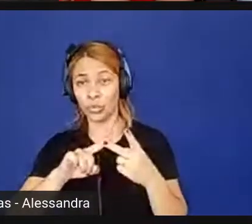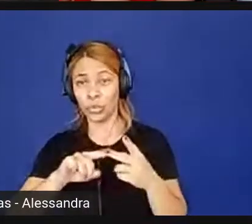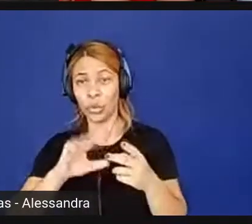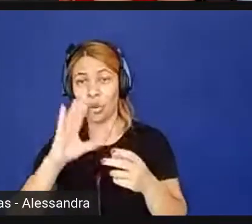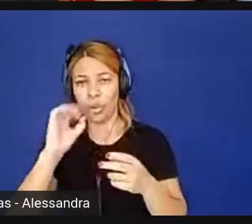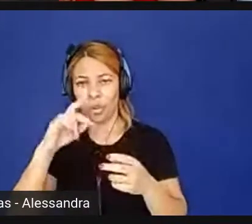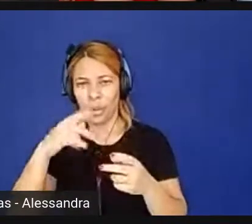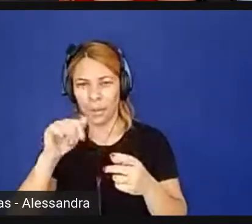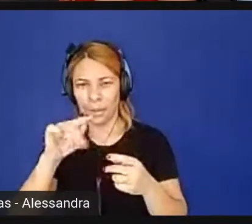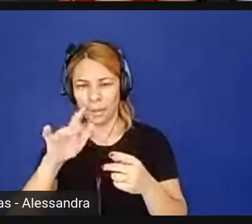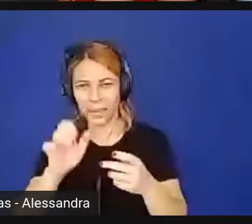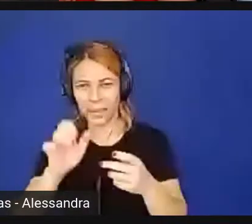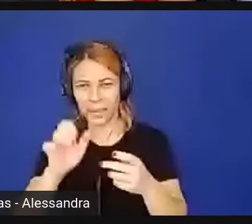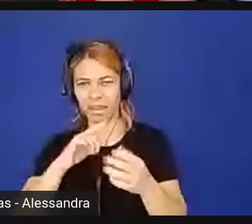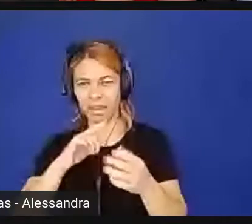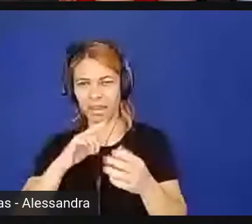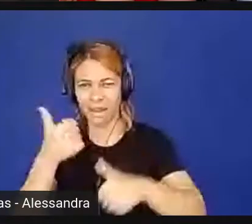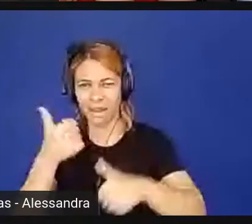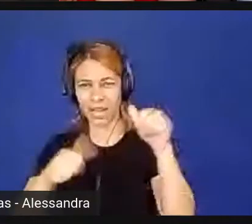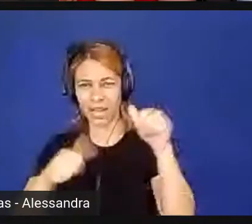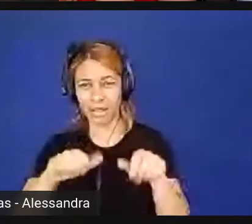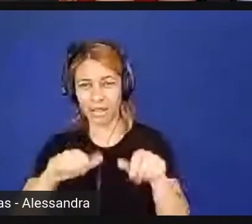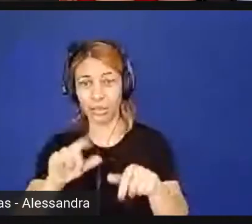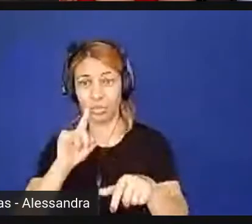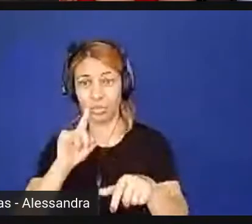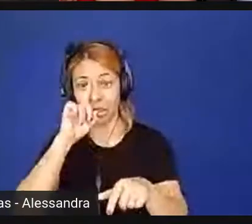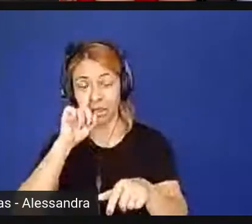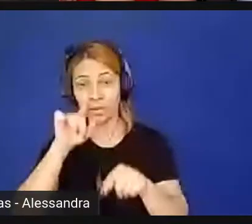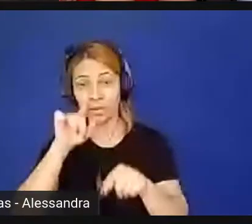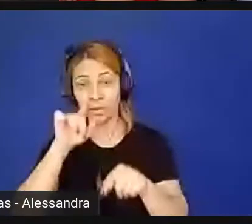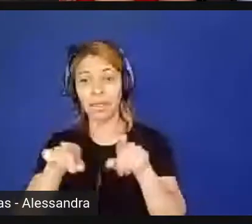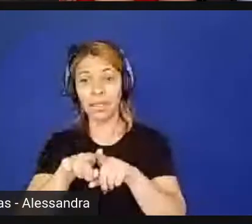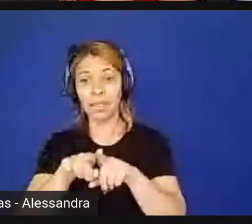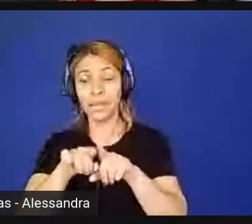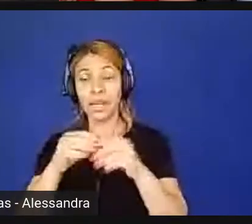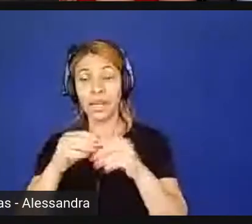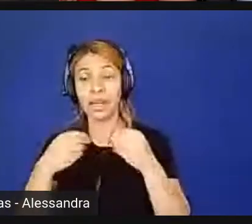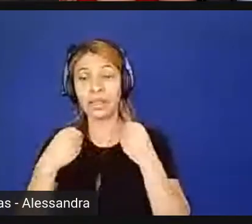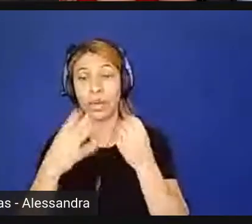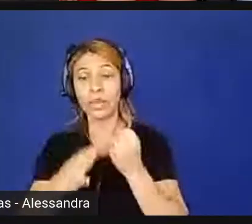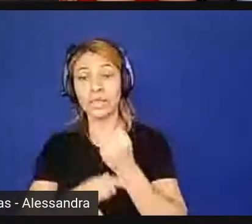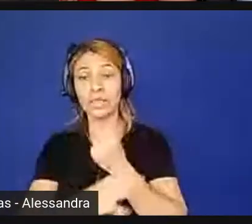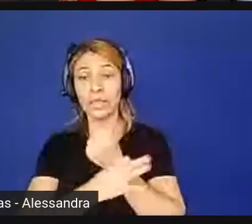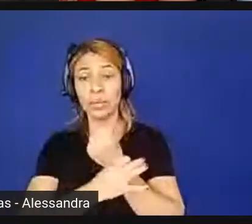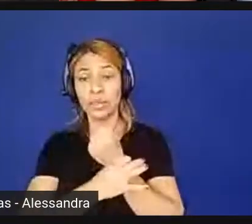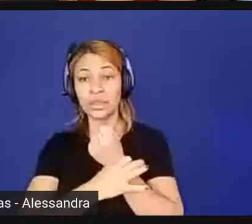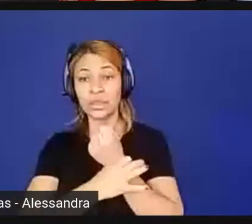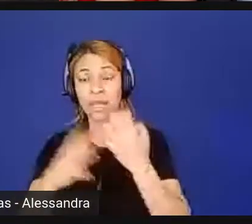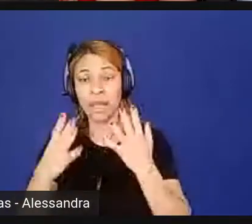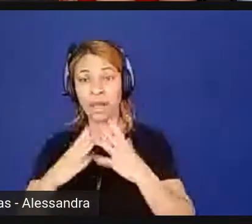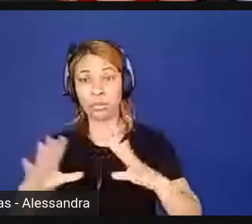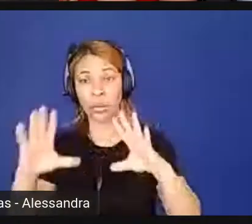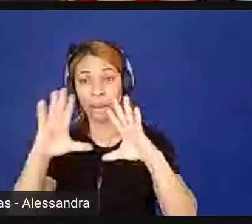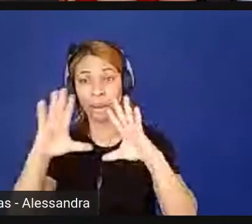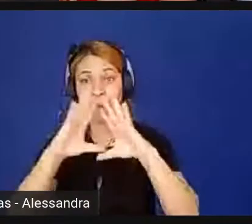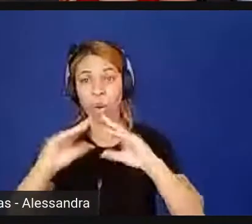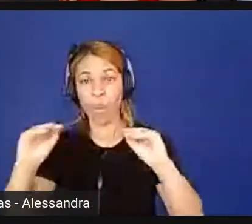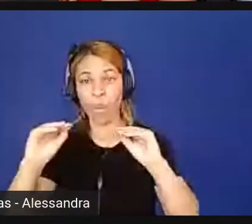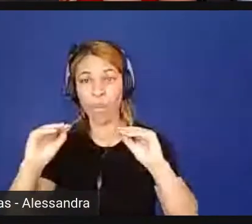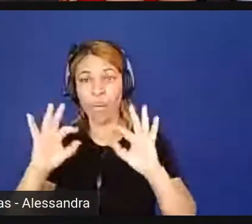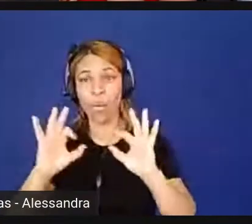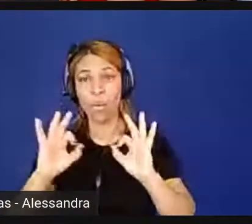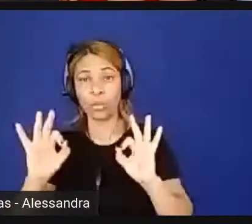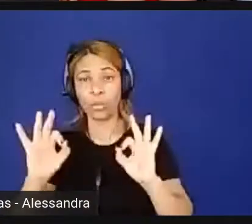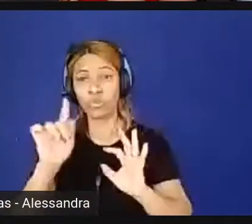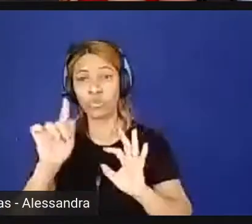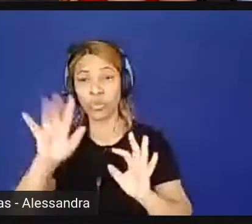implica em avaliação de risco, como a gente vem falando, ele implica também ele dar uma segurança para evitar o que a gente chama de apagão das canetas, né? Muitas vezes o gestor não